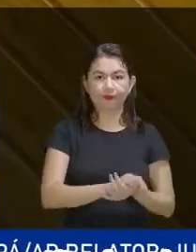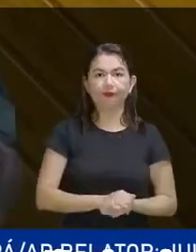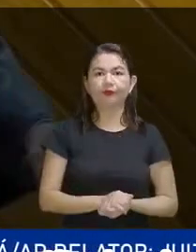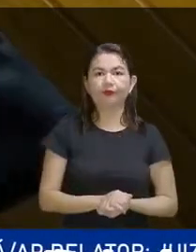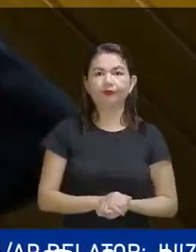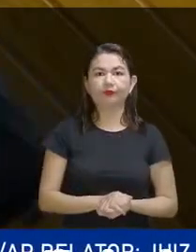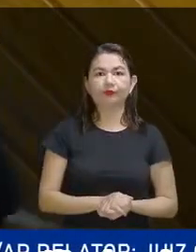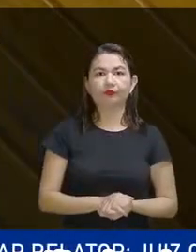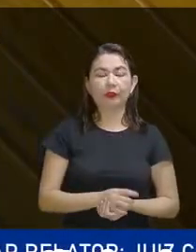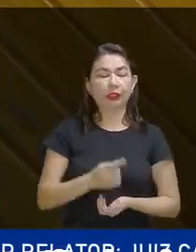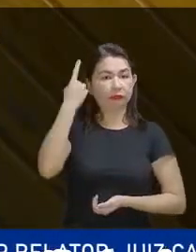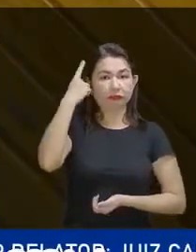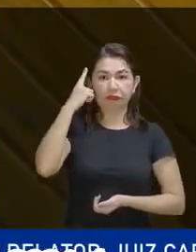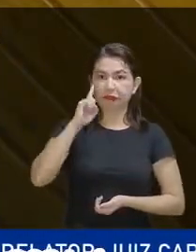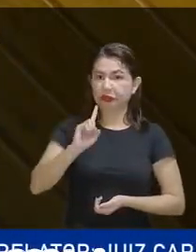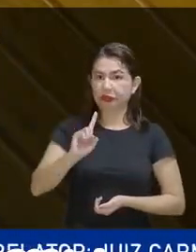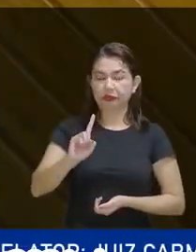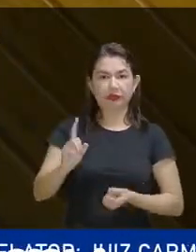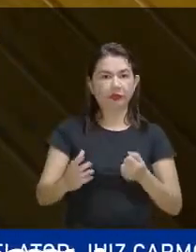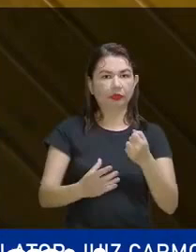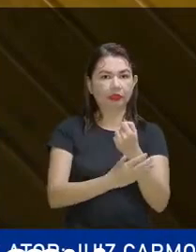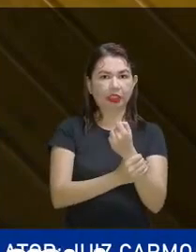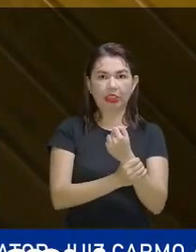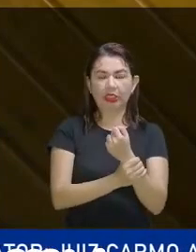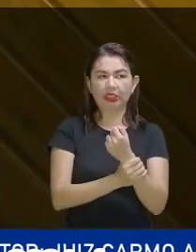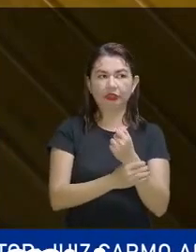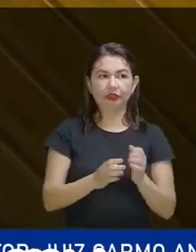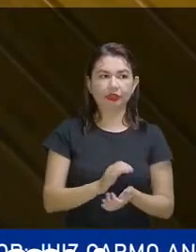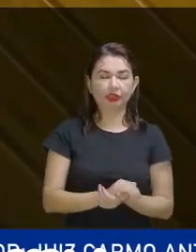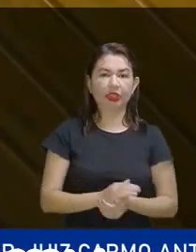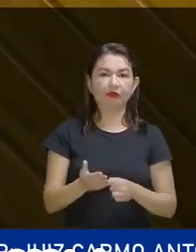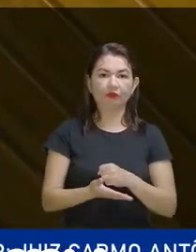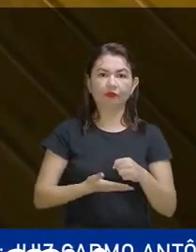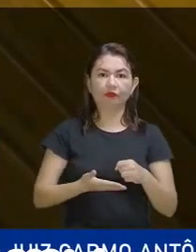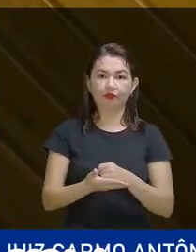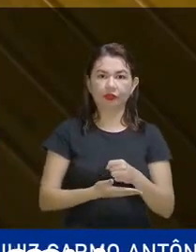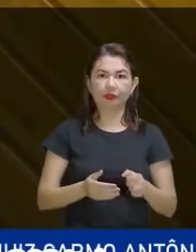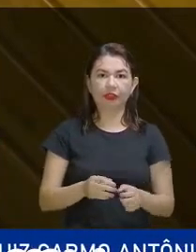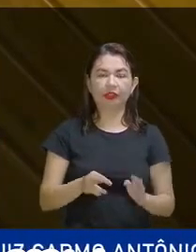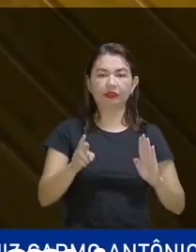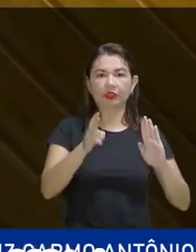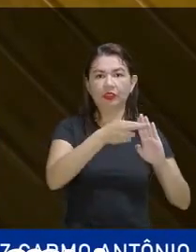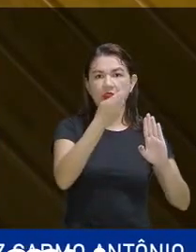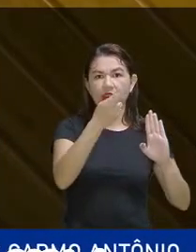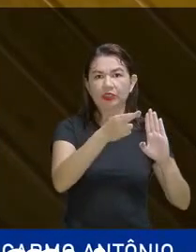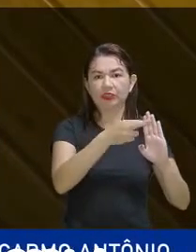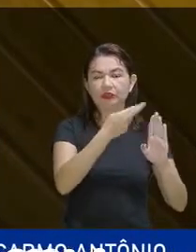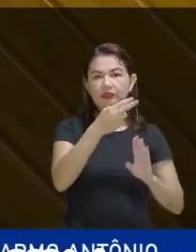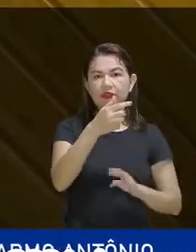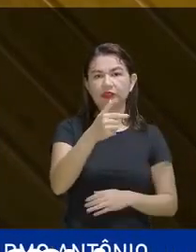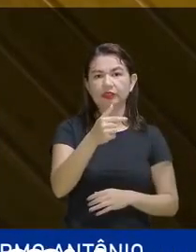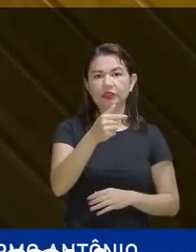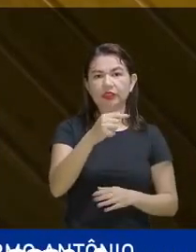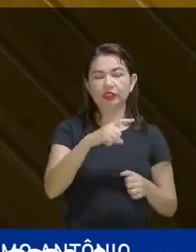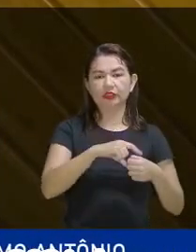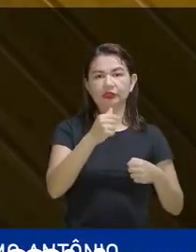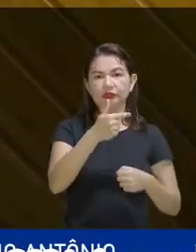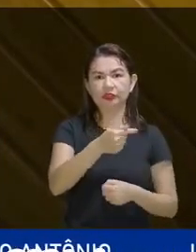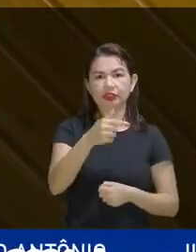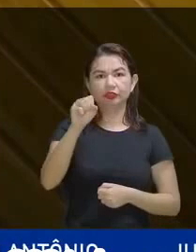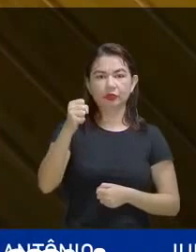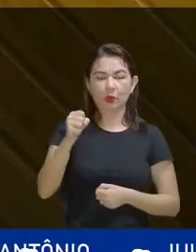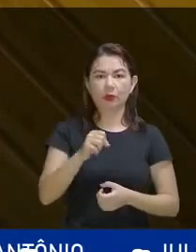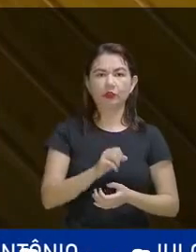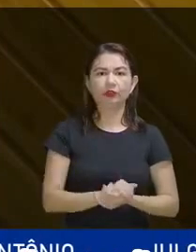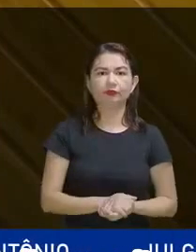das suas garantias constitucionais, tais como prescreve o artigo 7º e 8º da Resolução 23.604, 640 de